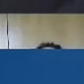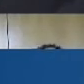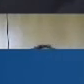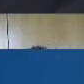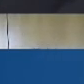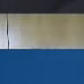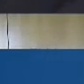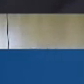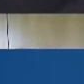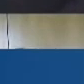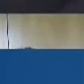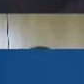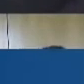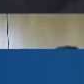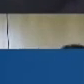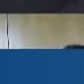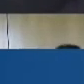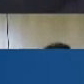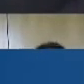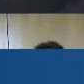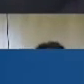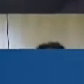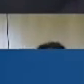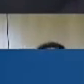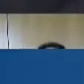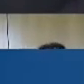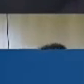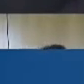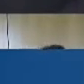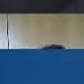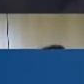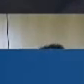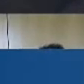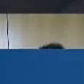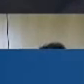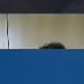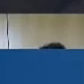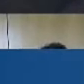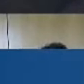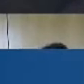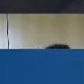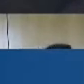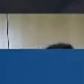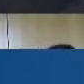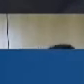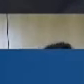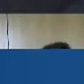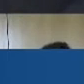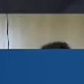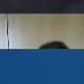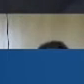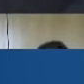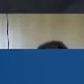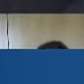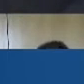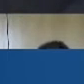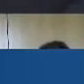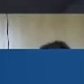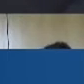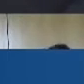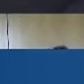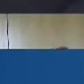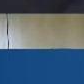uma união. Então, esse elemento é decisivo. E o segundo foi que, com a colheita de novas